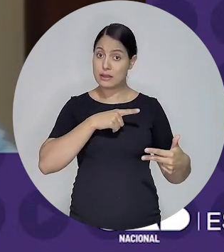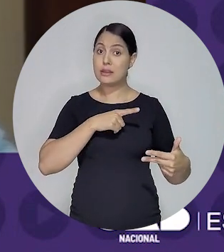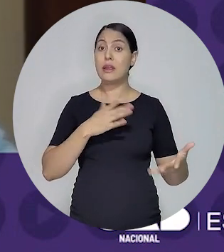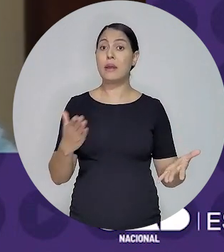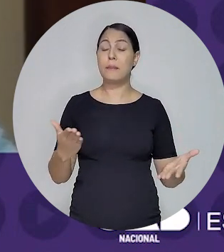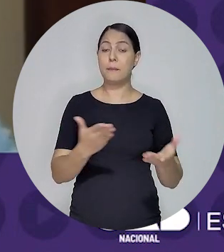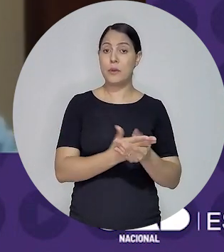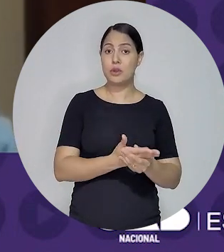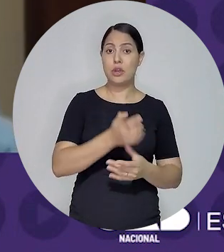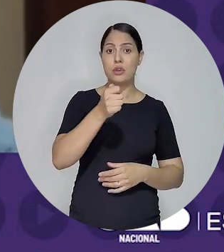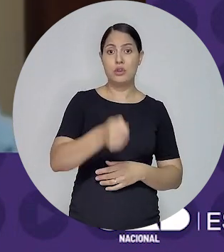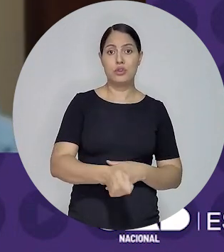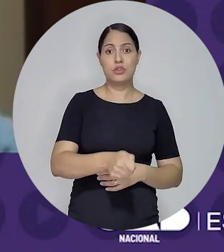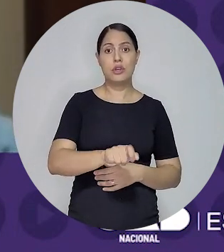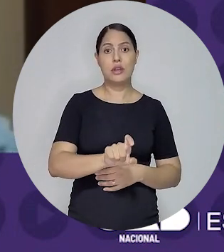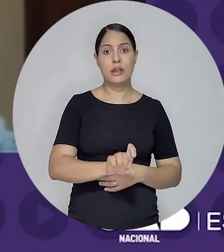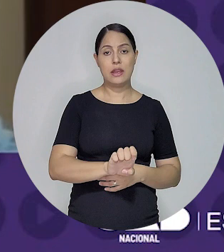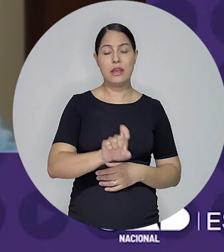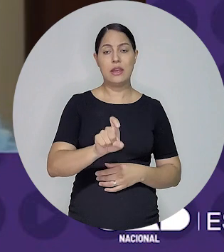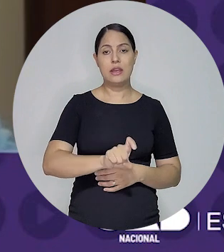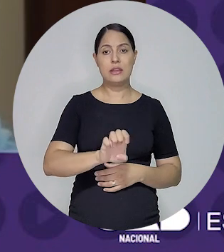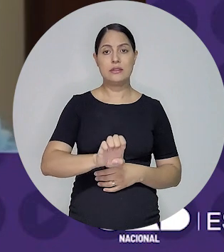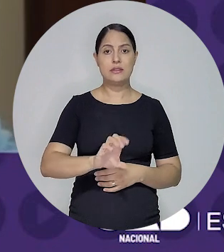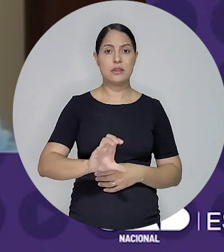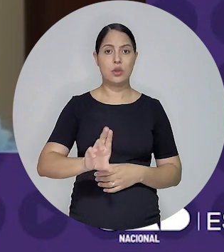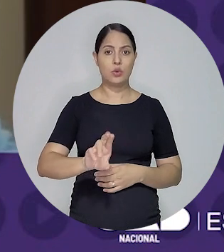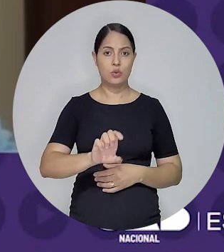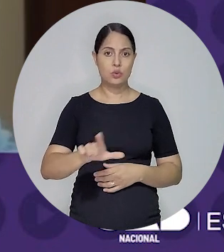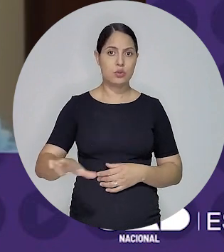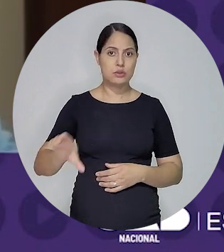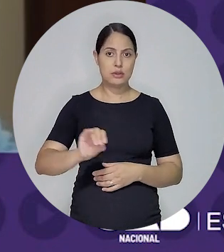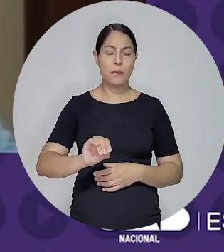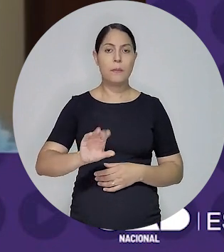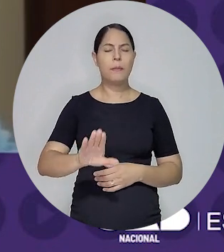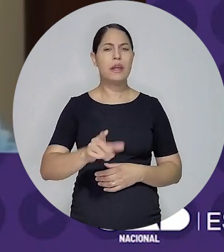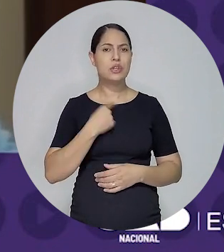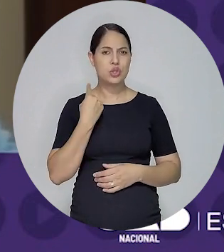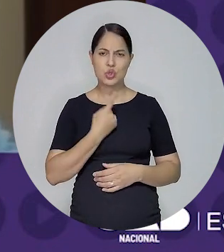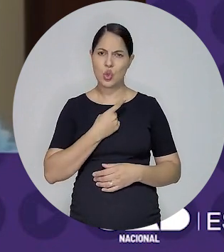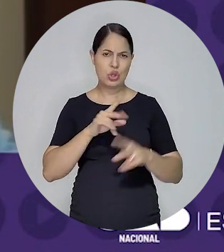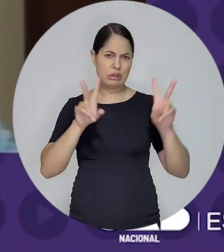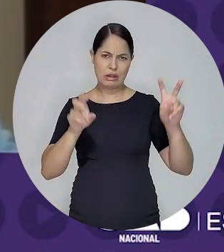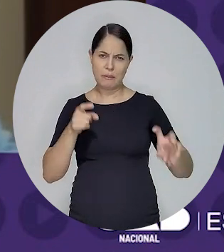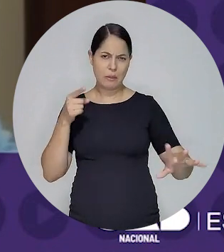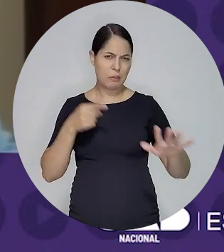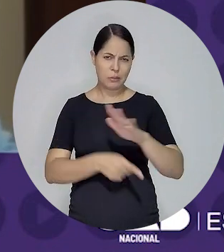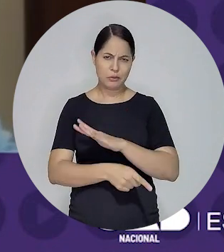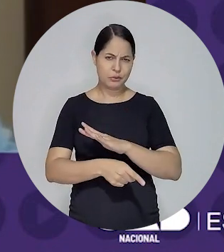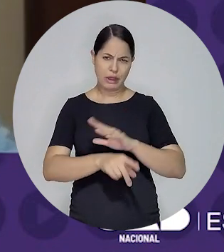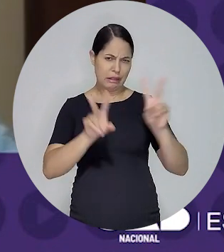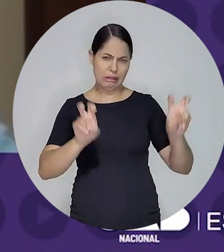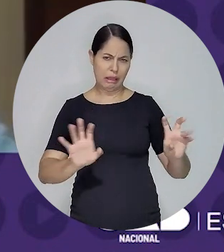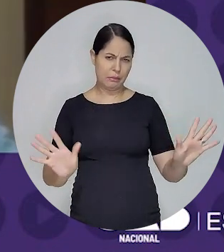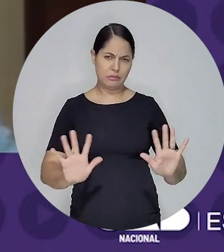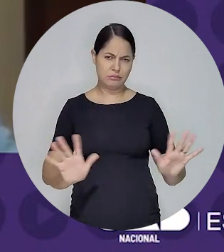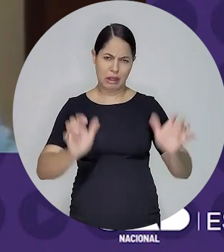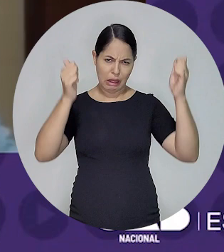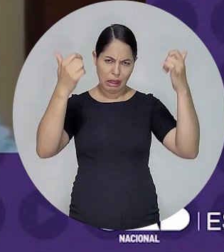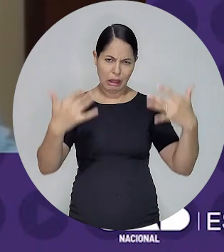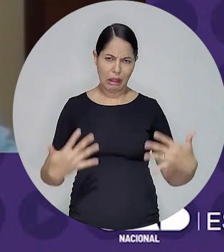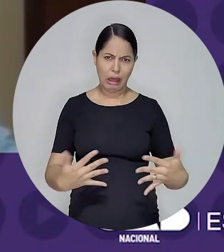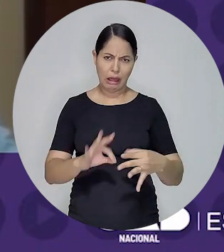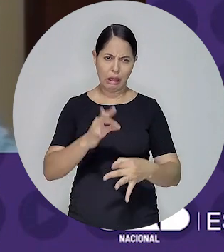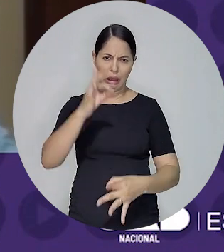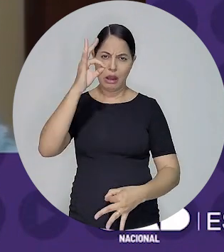Judiciário, que são os processos de execução. Nós não vamos ter tempo de aprofundar, e não é esse o objetivo da